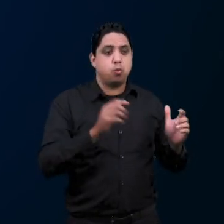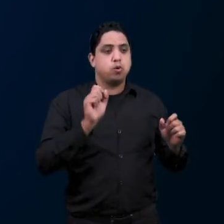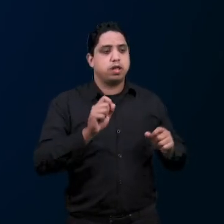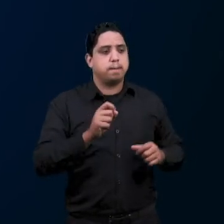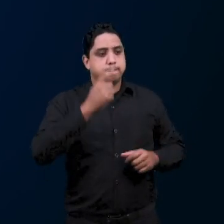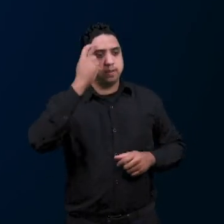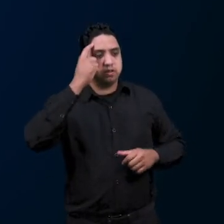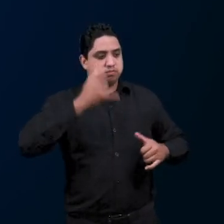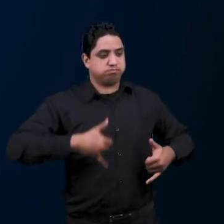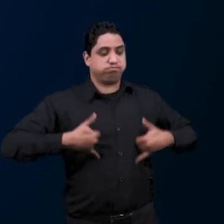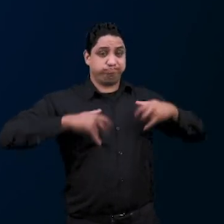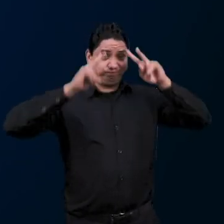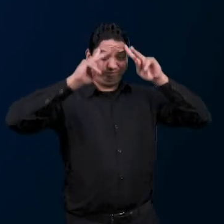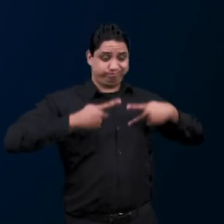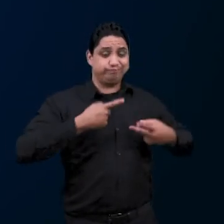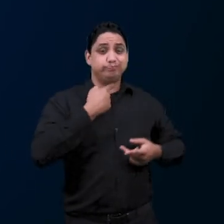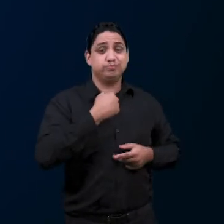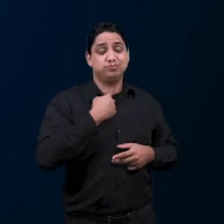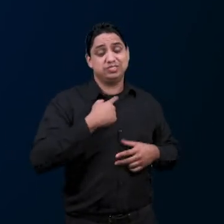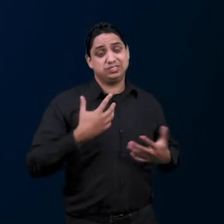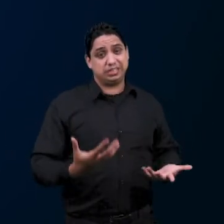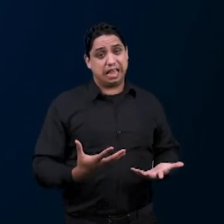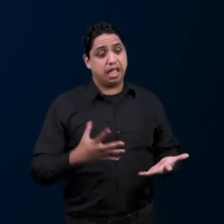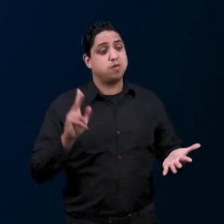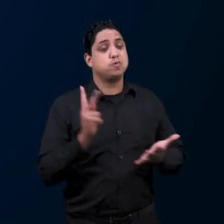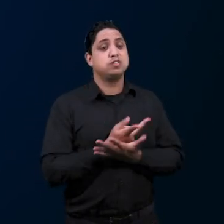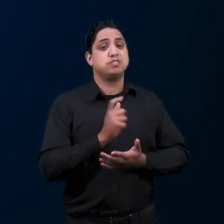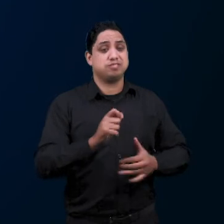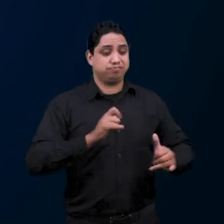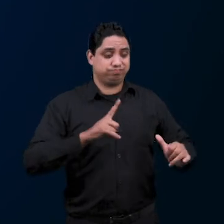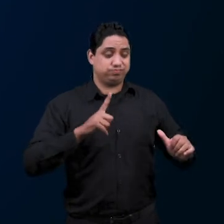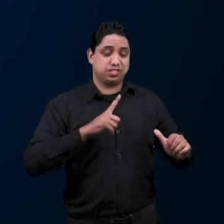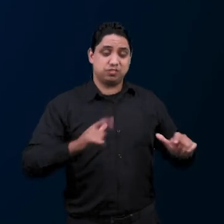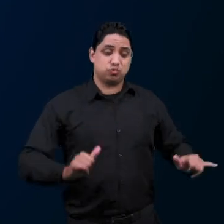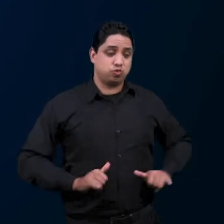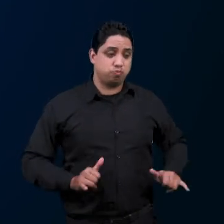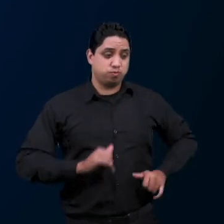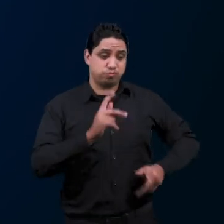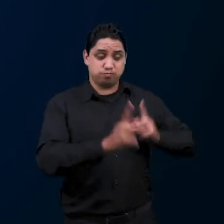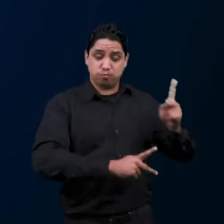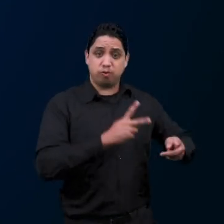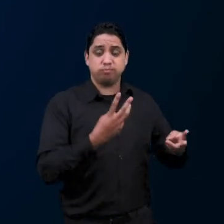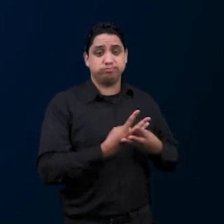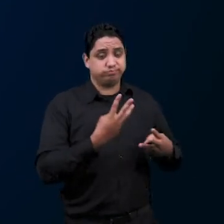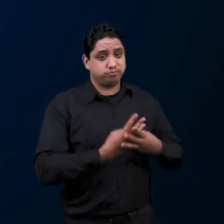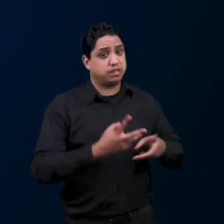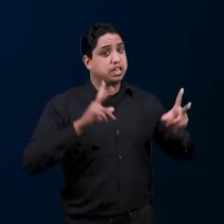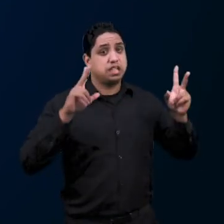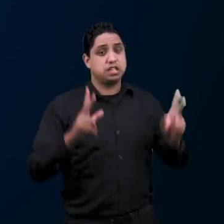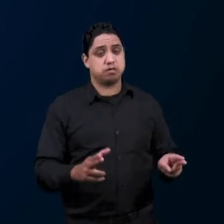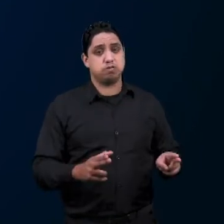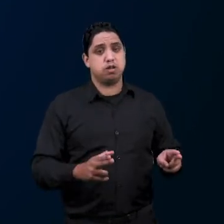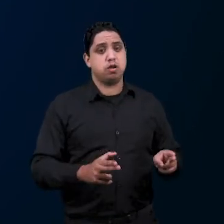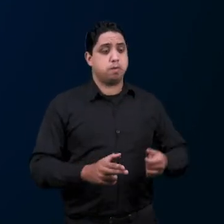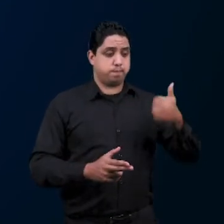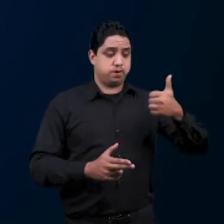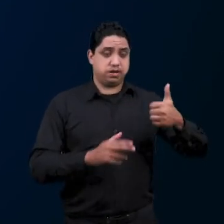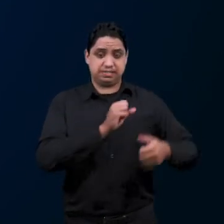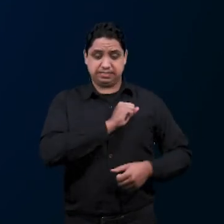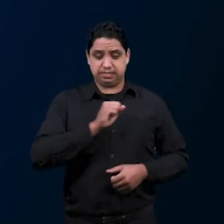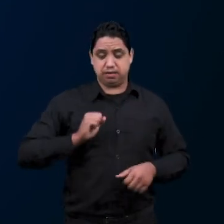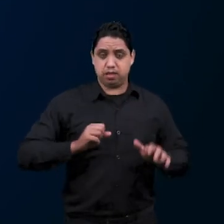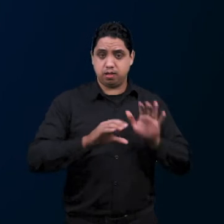melhor a seus olhos. Ele fez a própria vontade. E isso trouxe grande sofrimento ao povo de Israel. Assim como está em